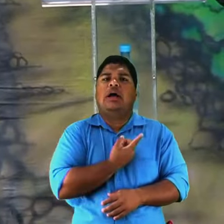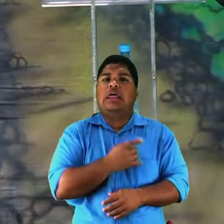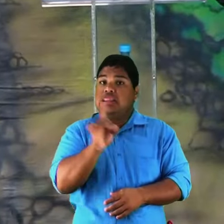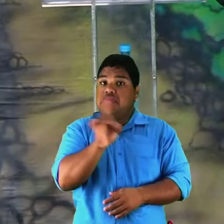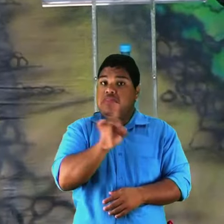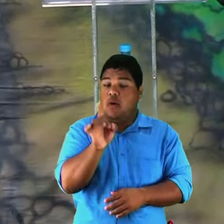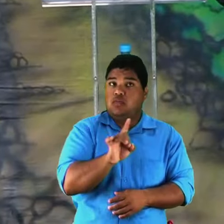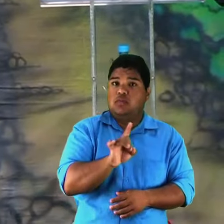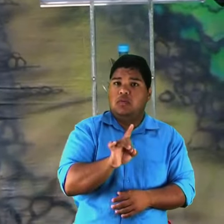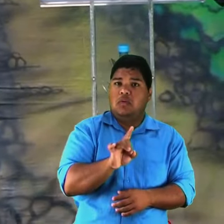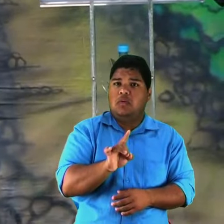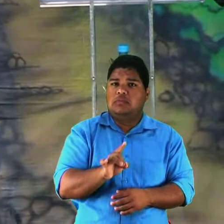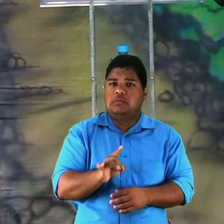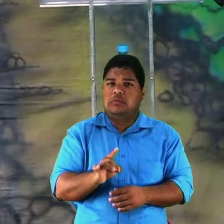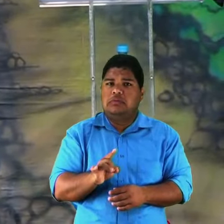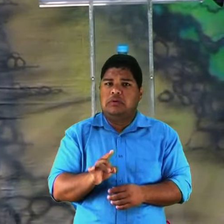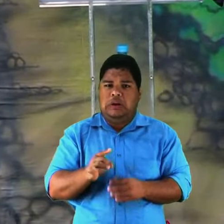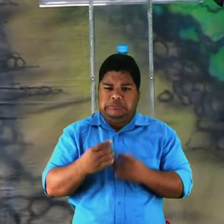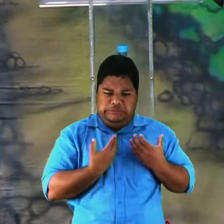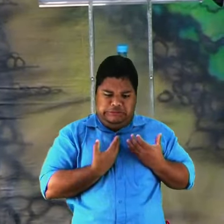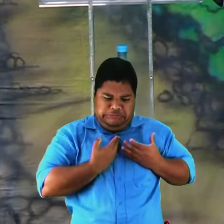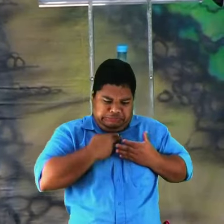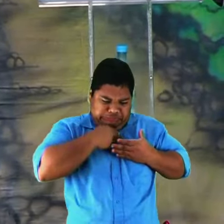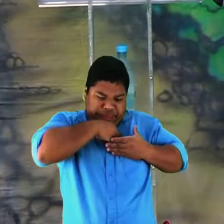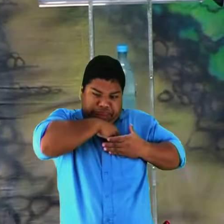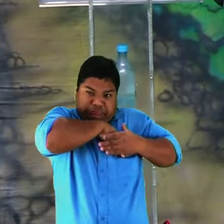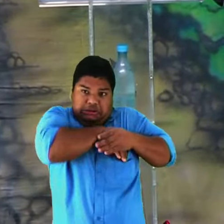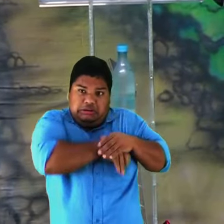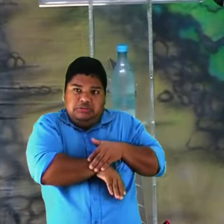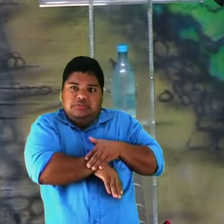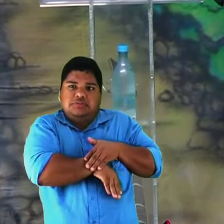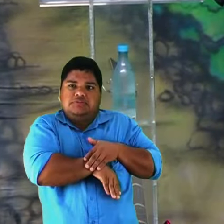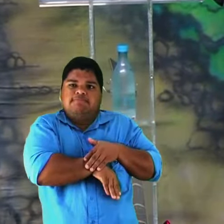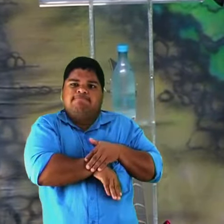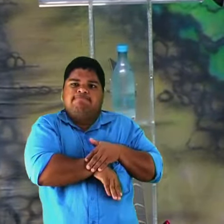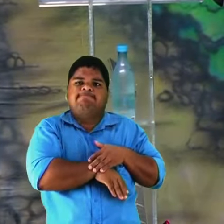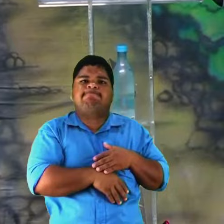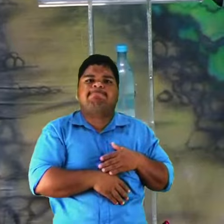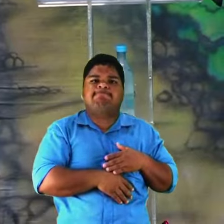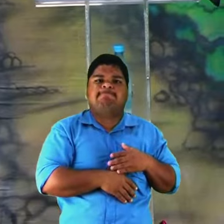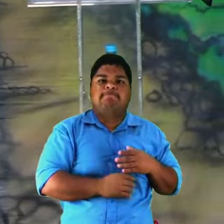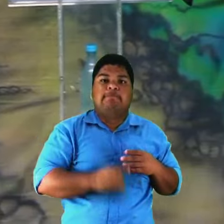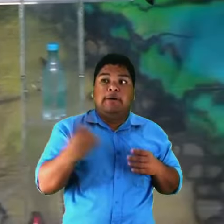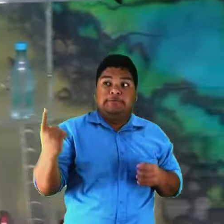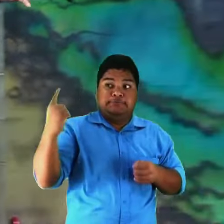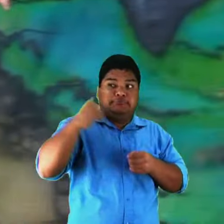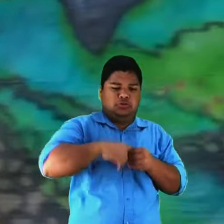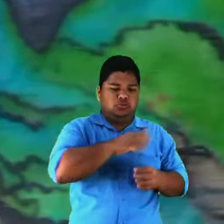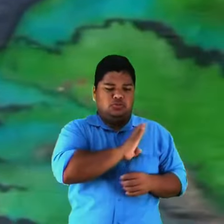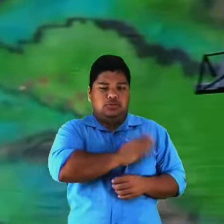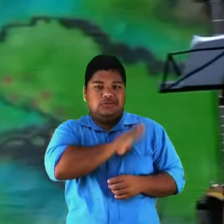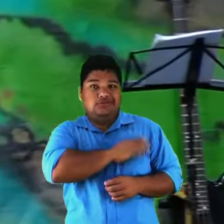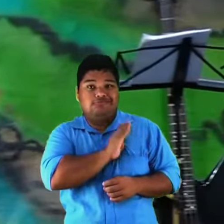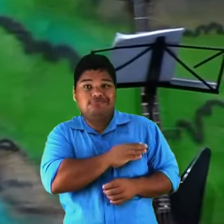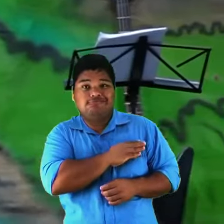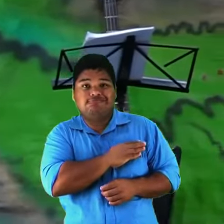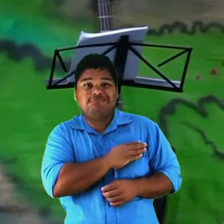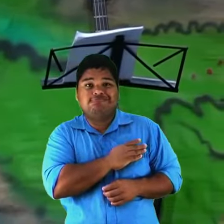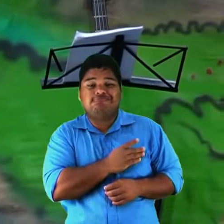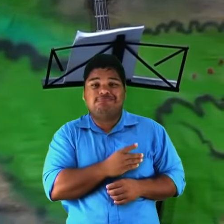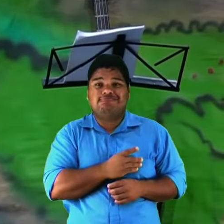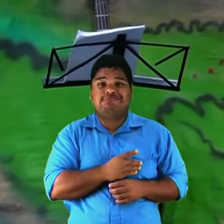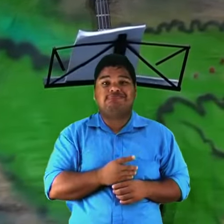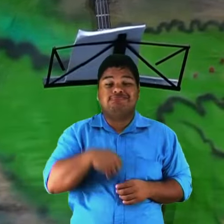uma forma externa, mas vindo do coração, porque era exatamente isso que Jesus